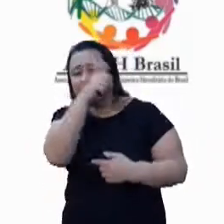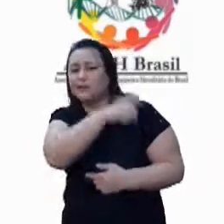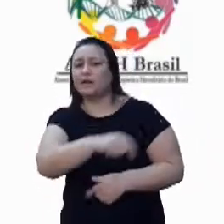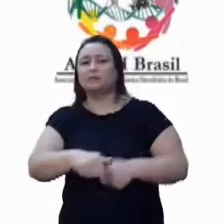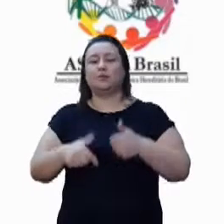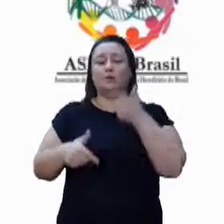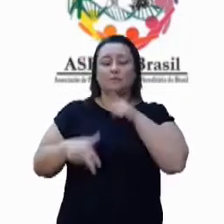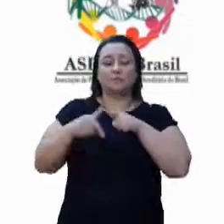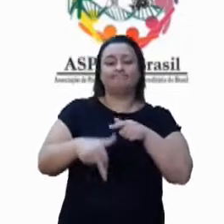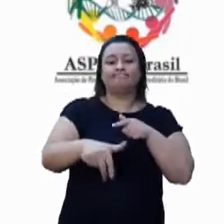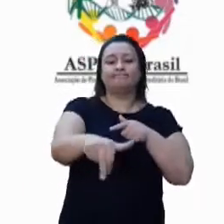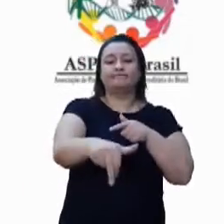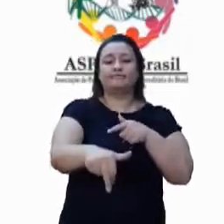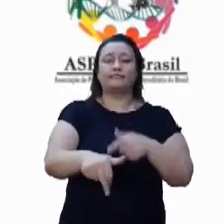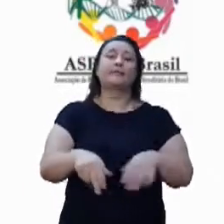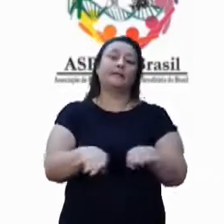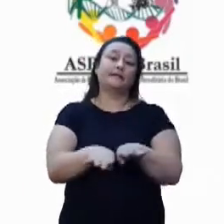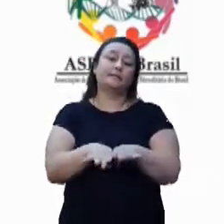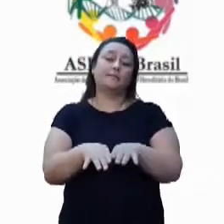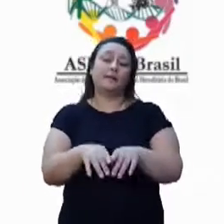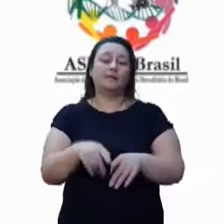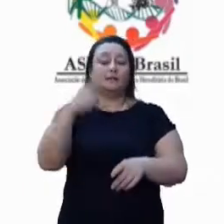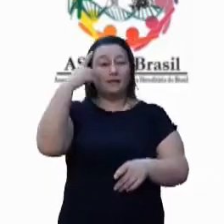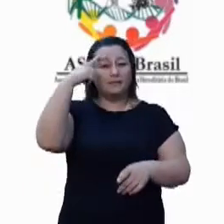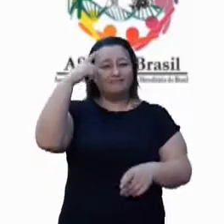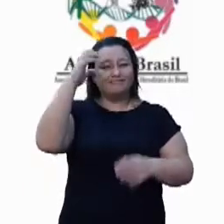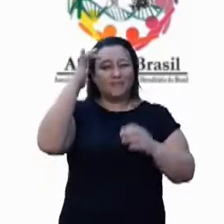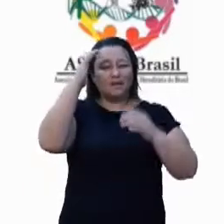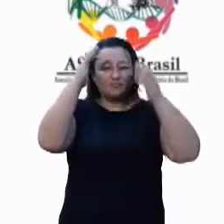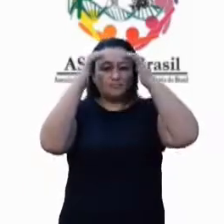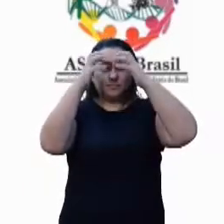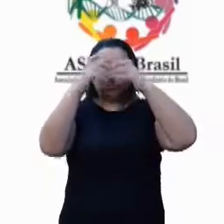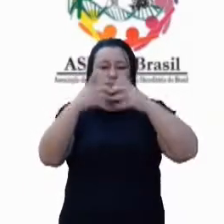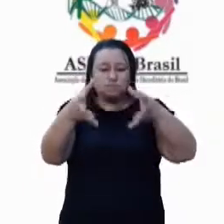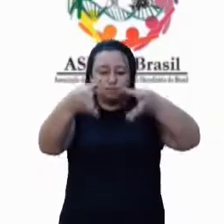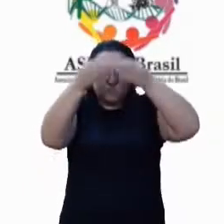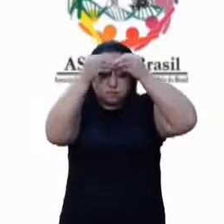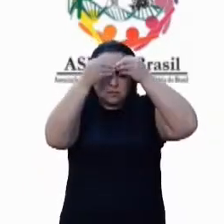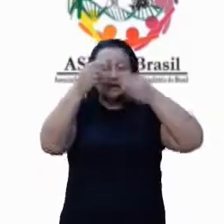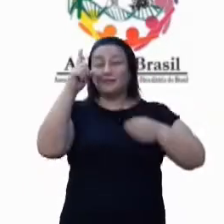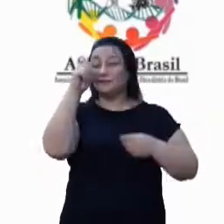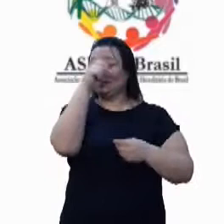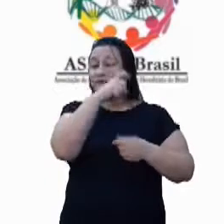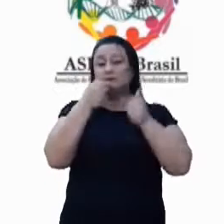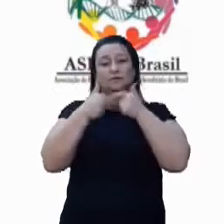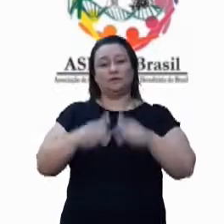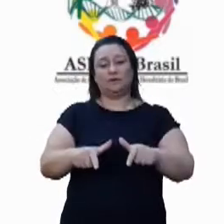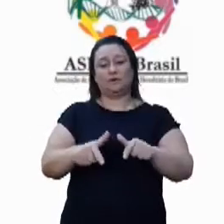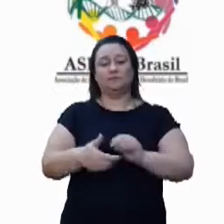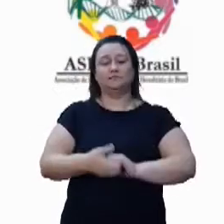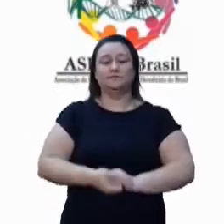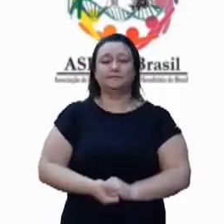marcha, e um déficit intelectual, uma dificuldade de adquirir também capacidade de linguagem.